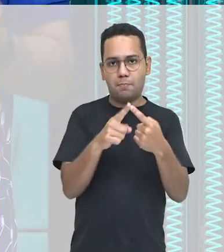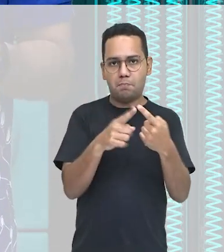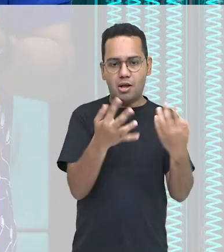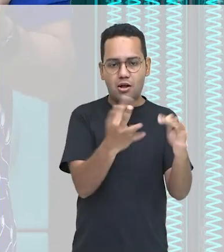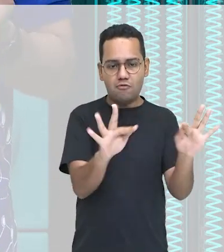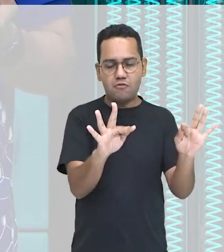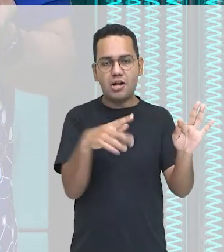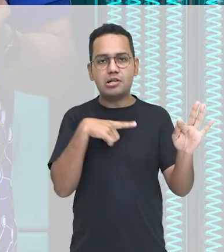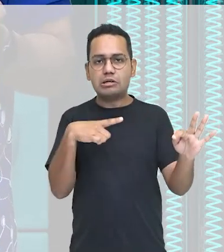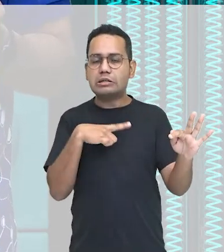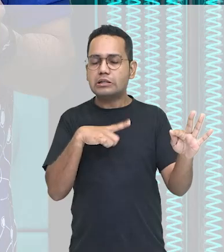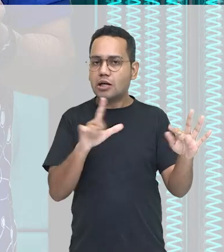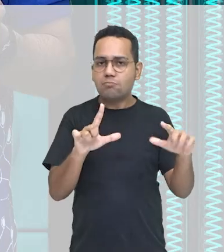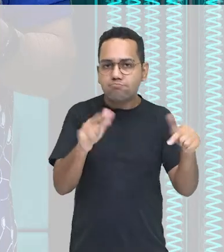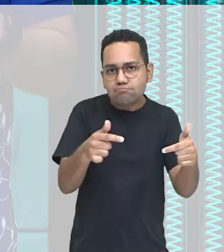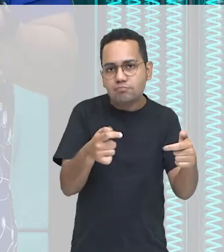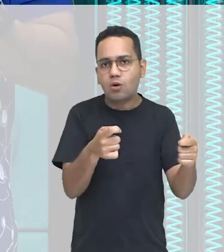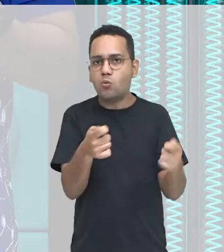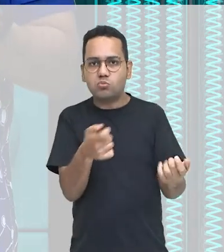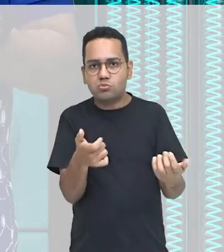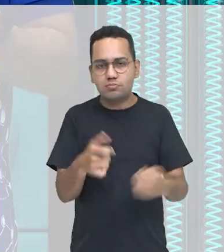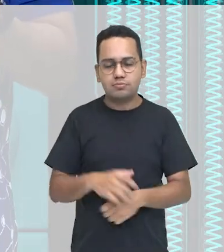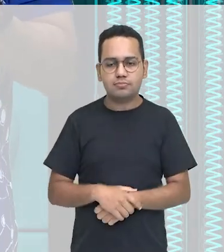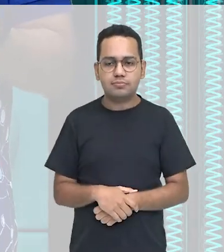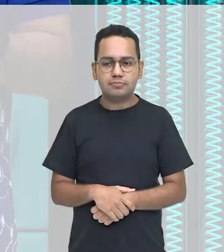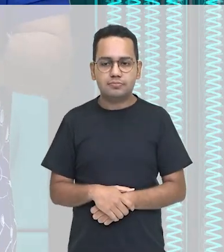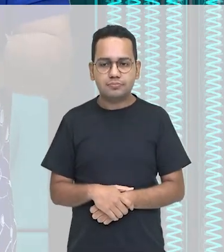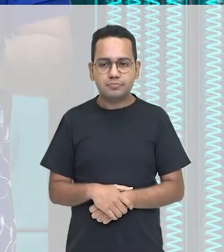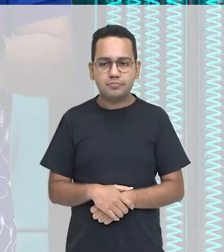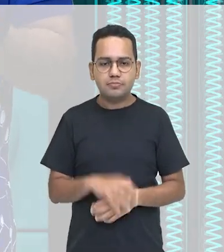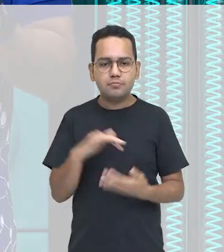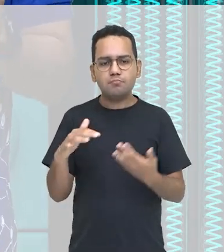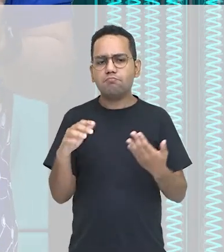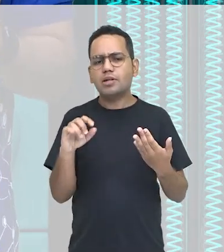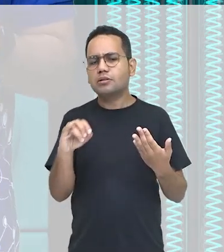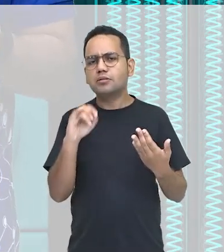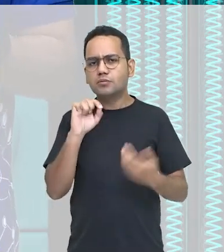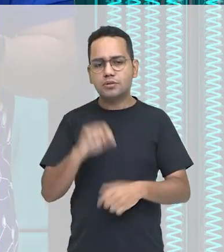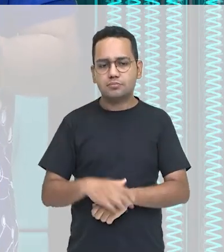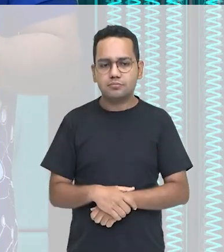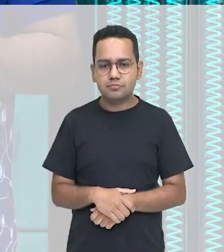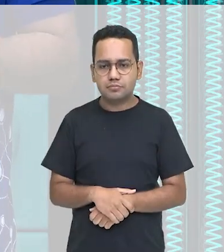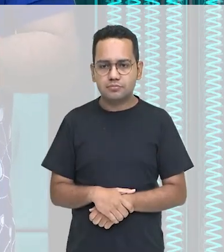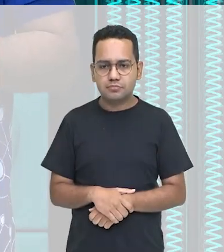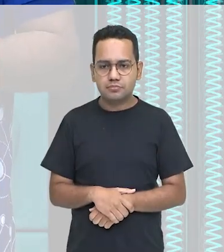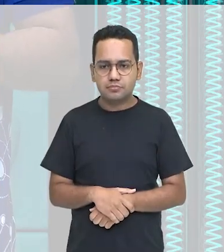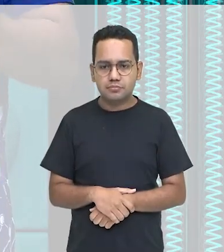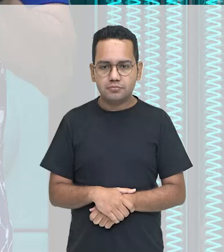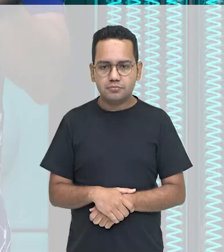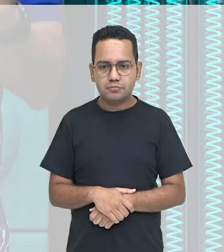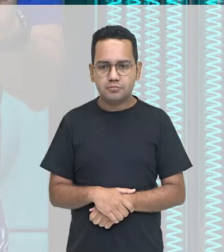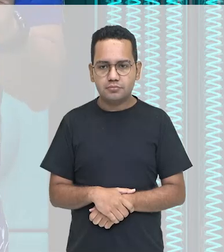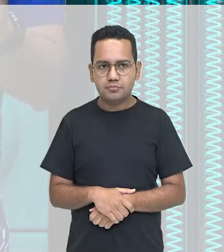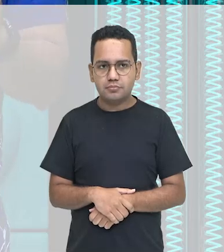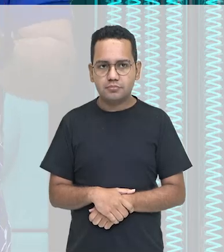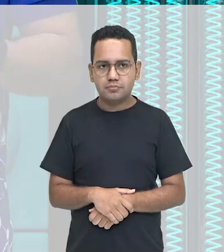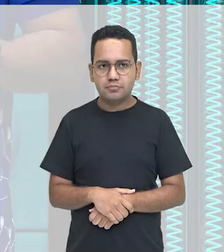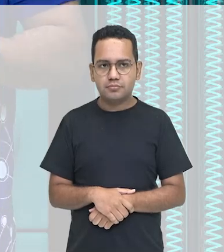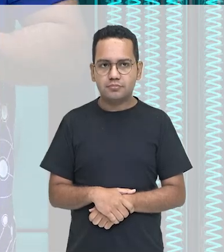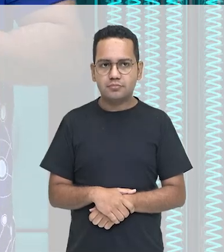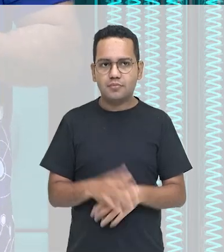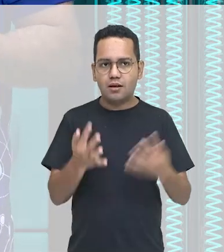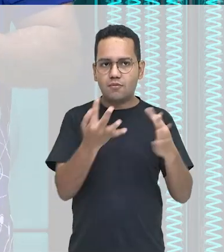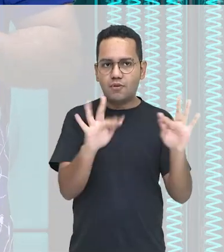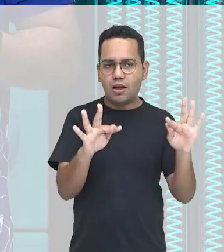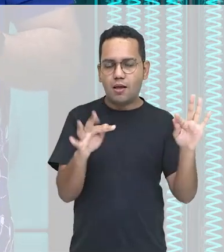essa relação entre essas duas orações, né, essa relação muito próxima, depende, então, de algo presente na primeira